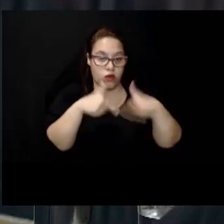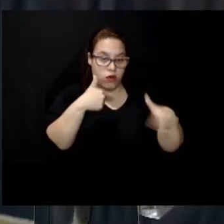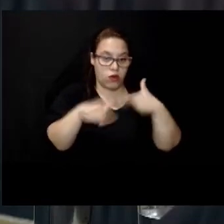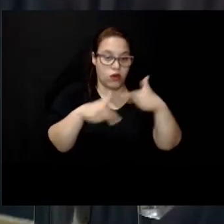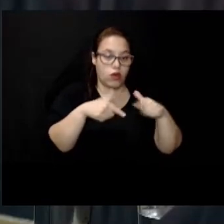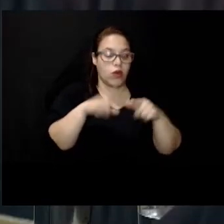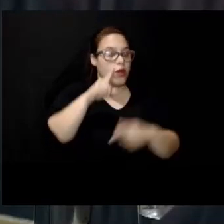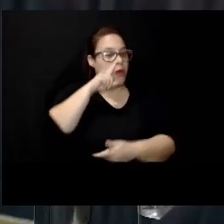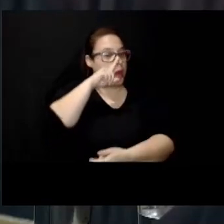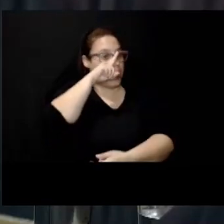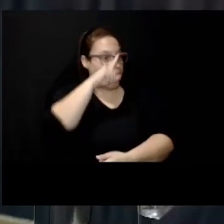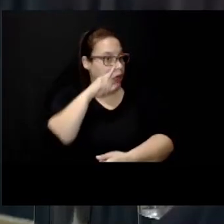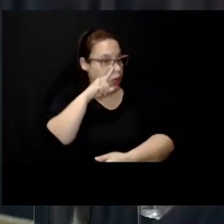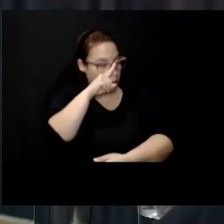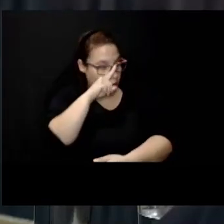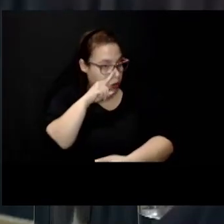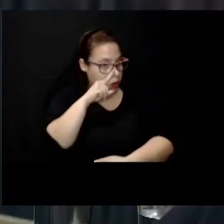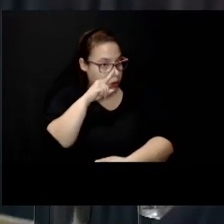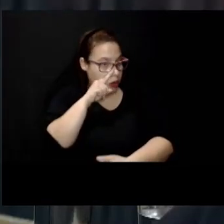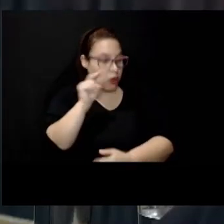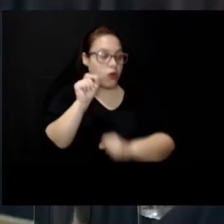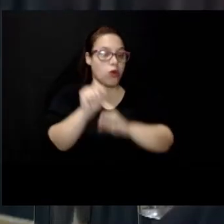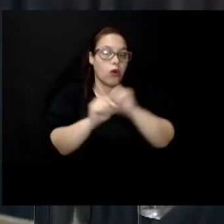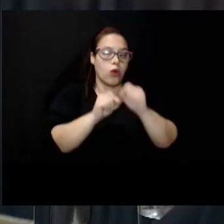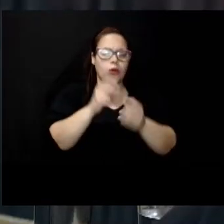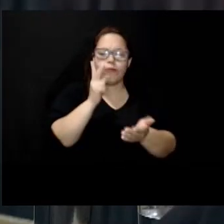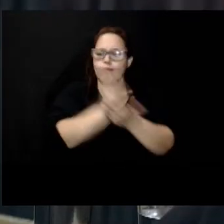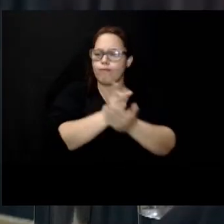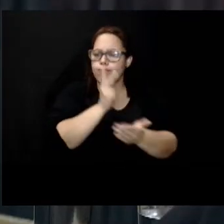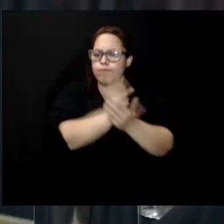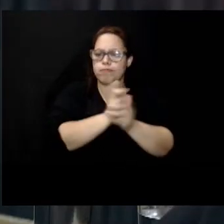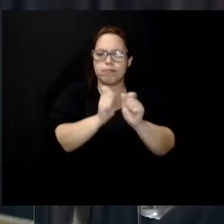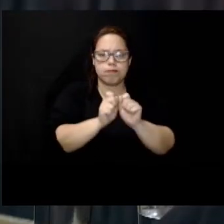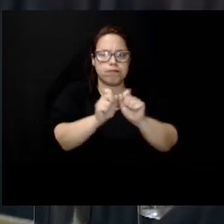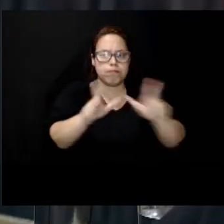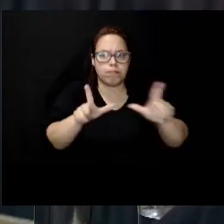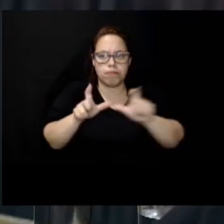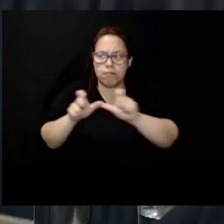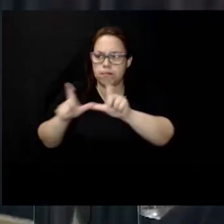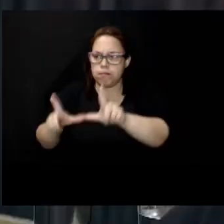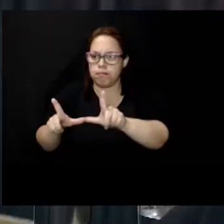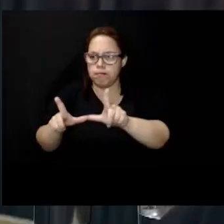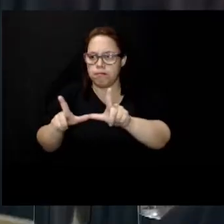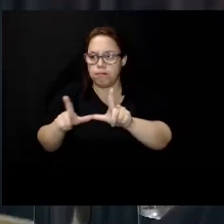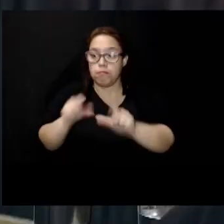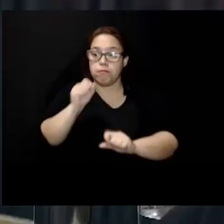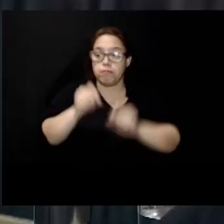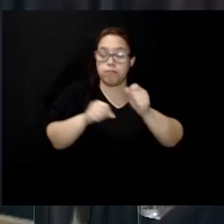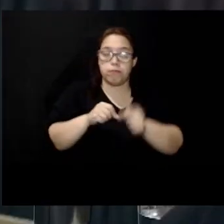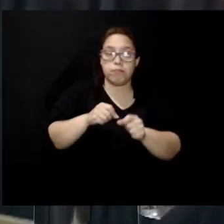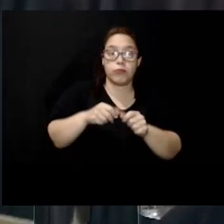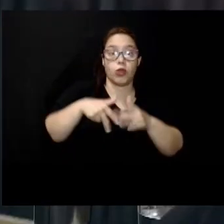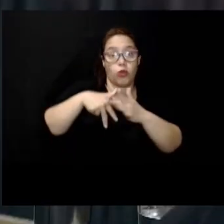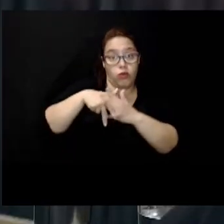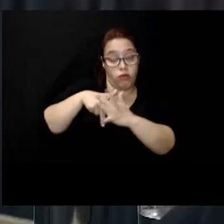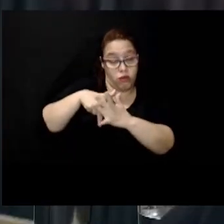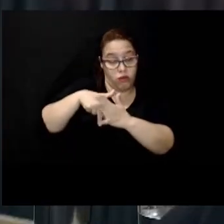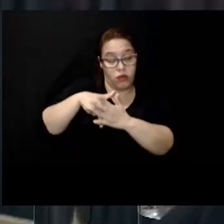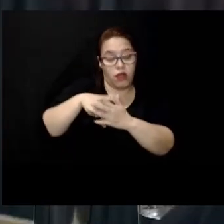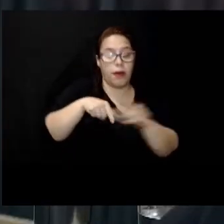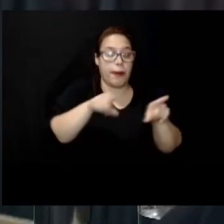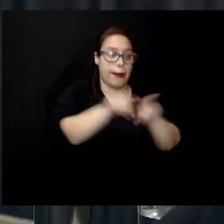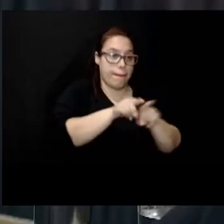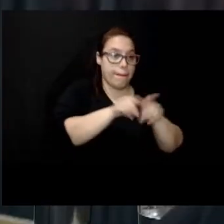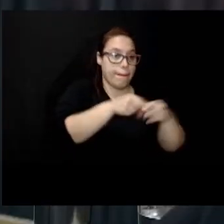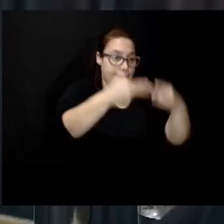risco, né, eles estão constantemente expostos, né, a esse tipo de situação nos seus pacientes. Então, isso também pode ser traumático.